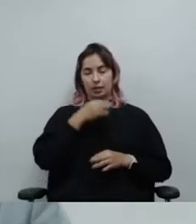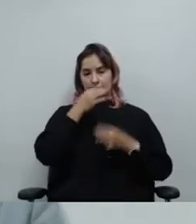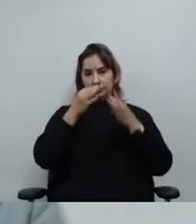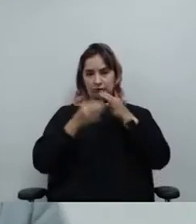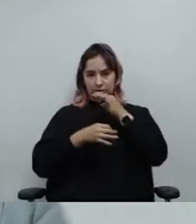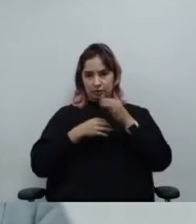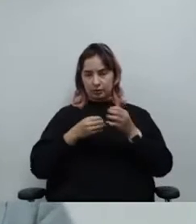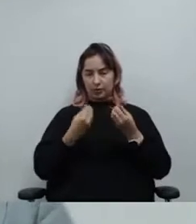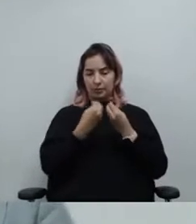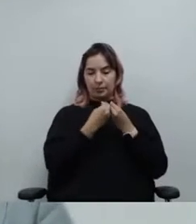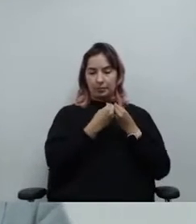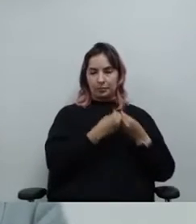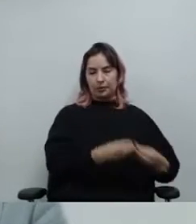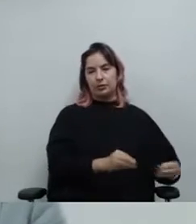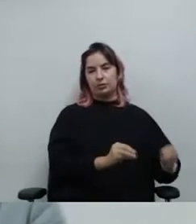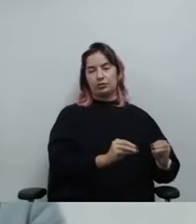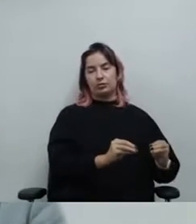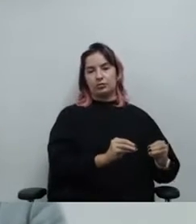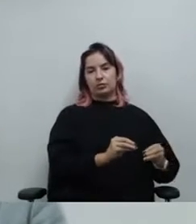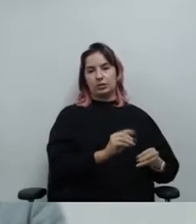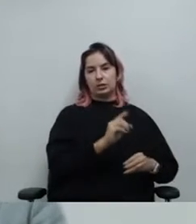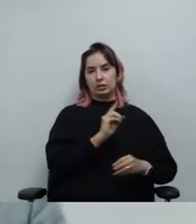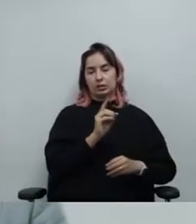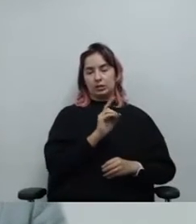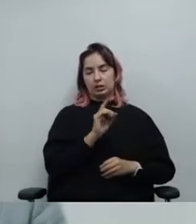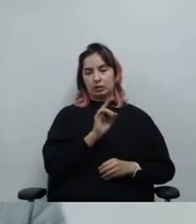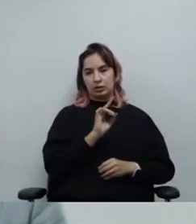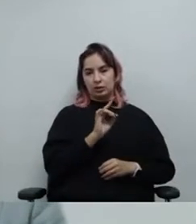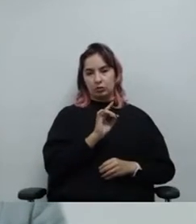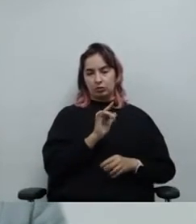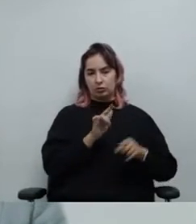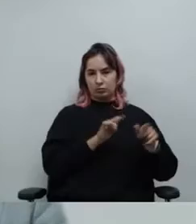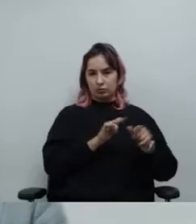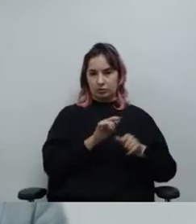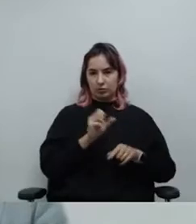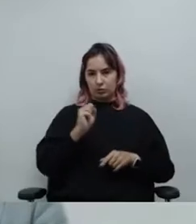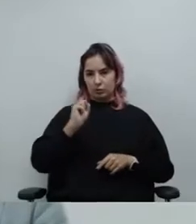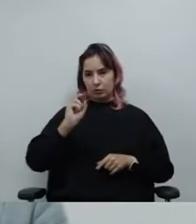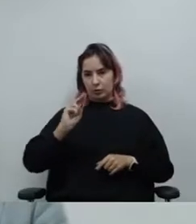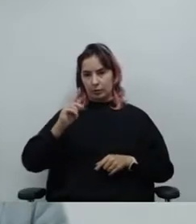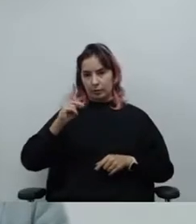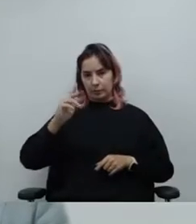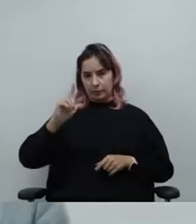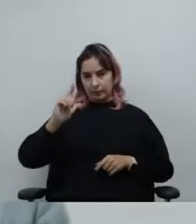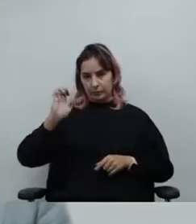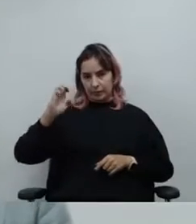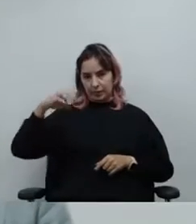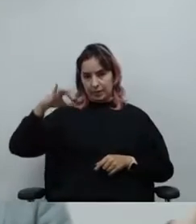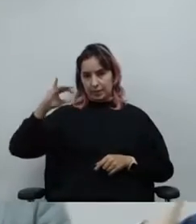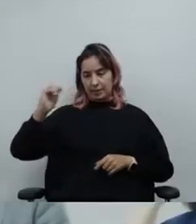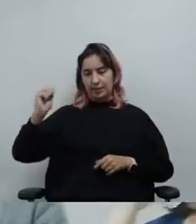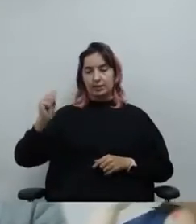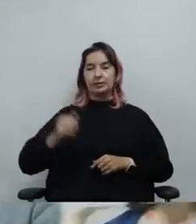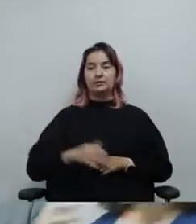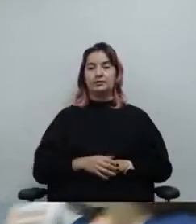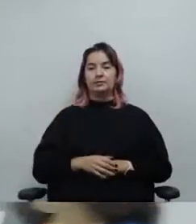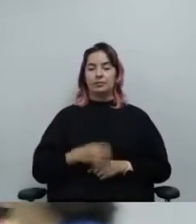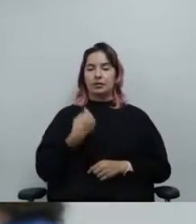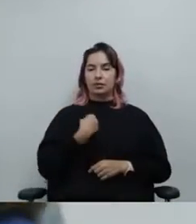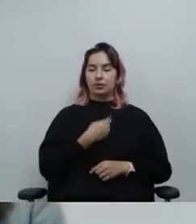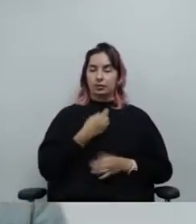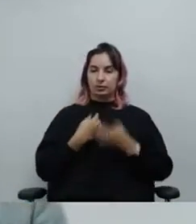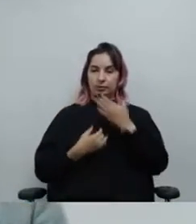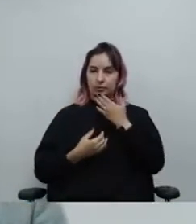sendo prejudicadas pela não designação de cargo para suplência da referida vaga de origem. Requeremos